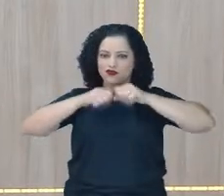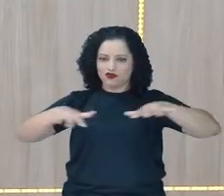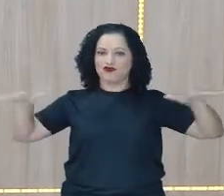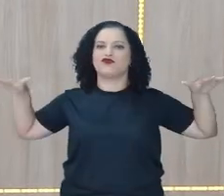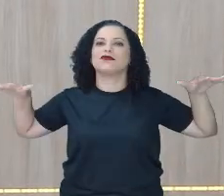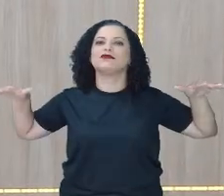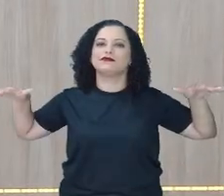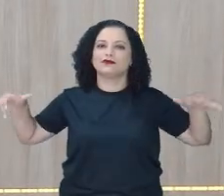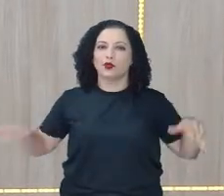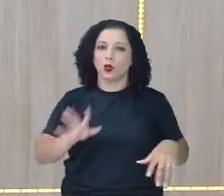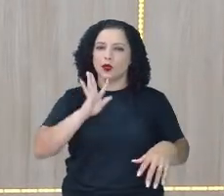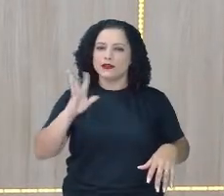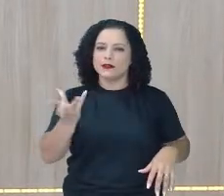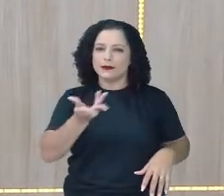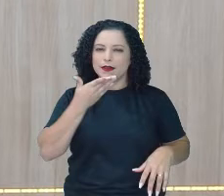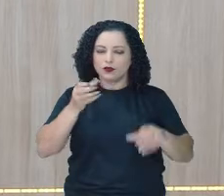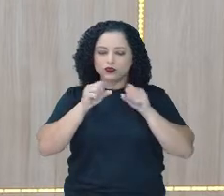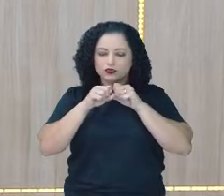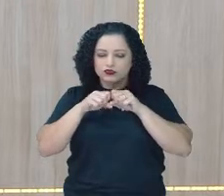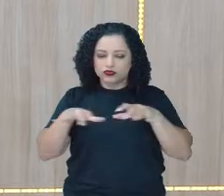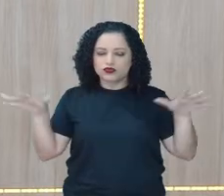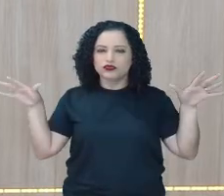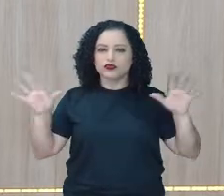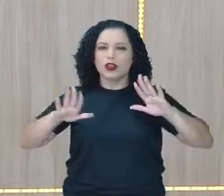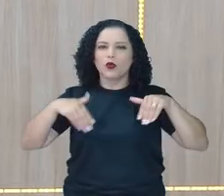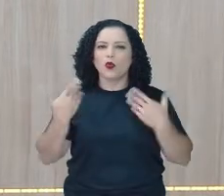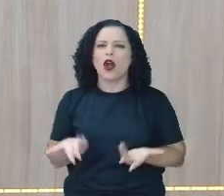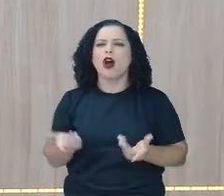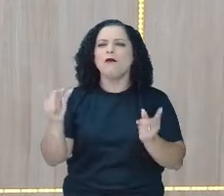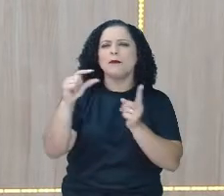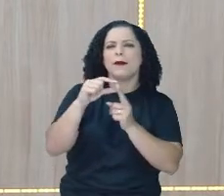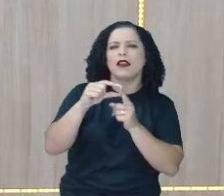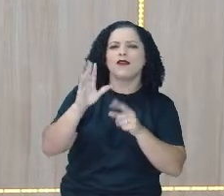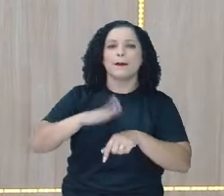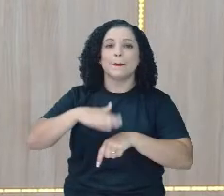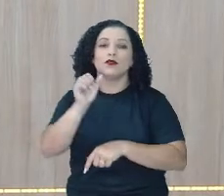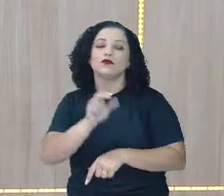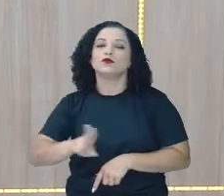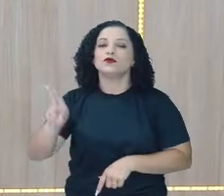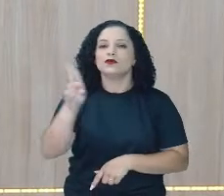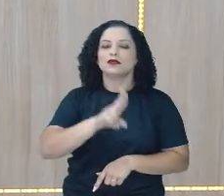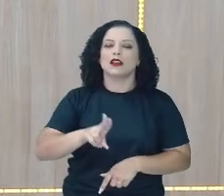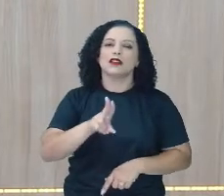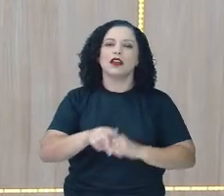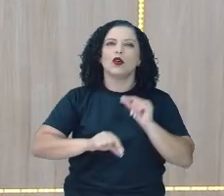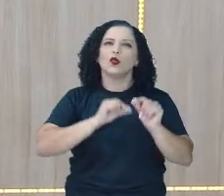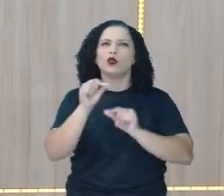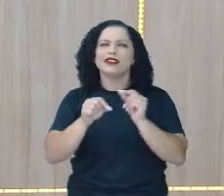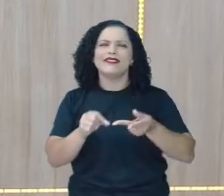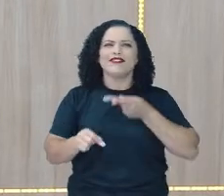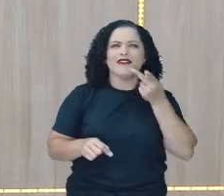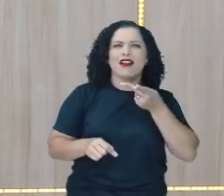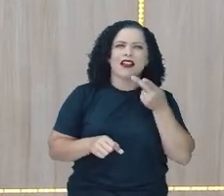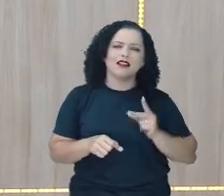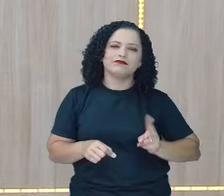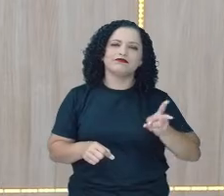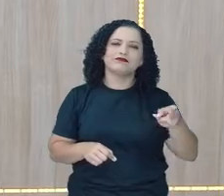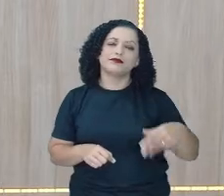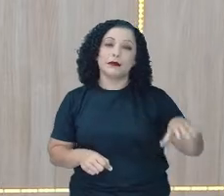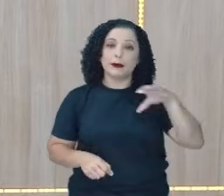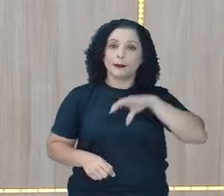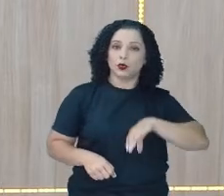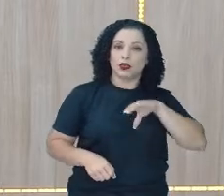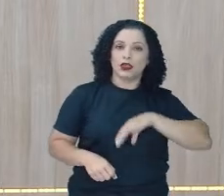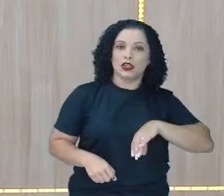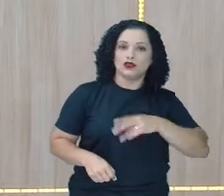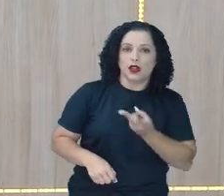maximizar esse seu conhecimento. Quais são as palavras mais usadas? O que é que você geralmente fala em português para que você